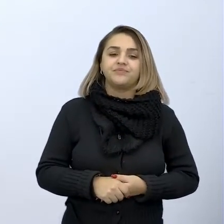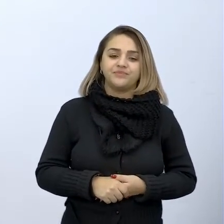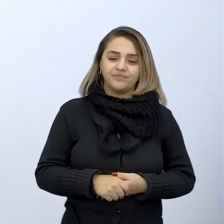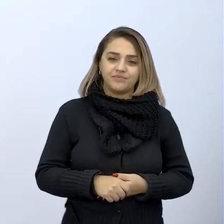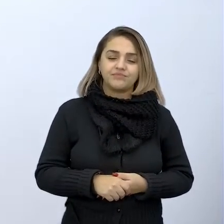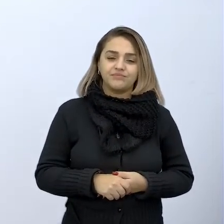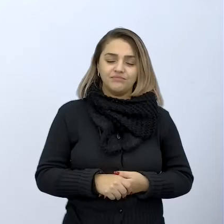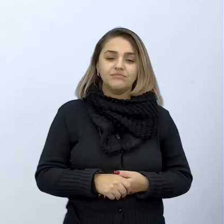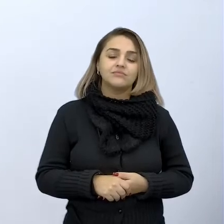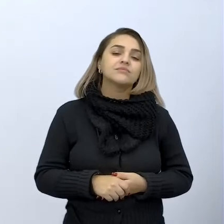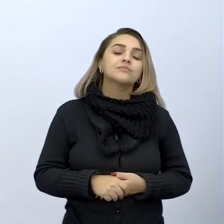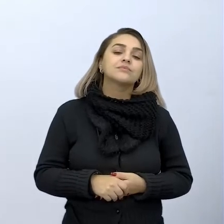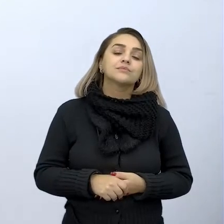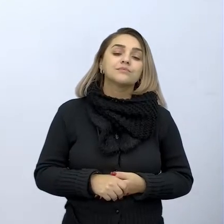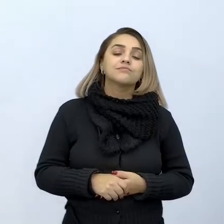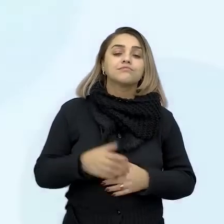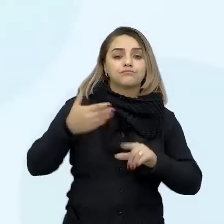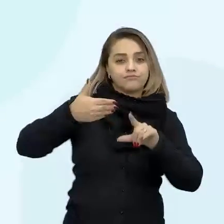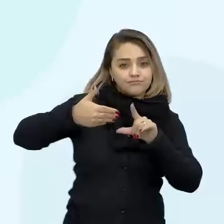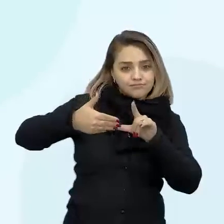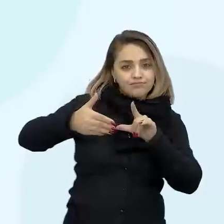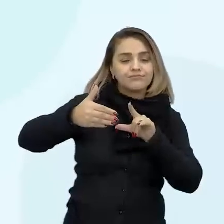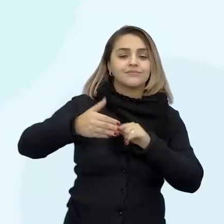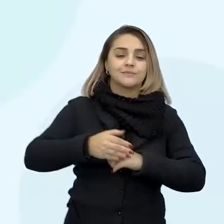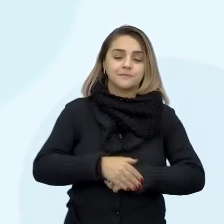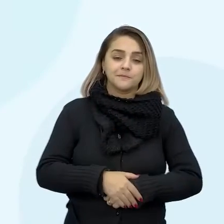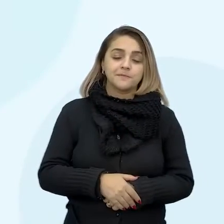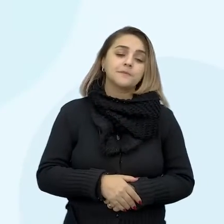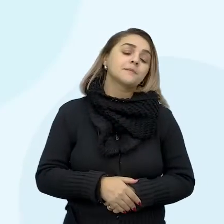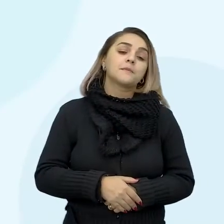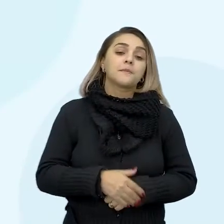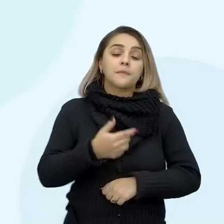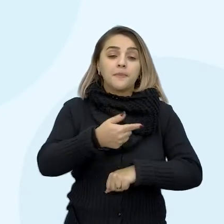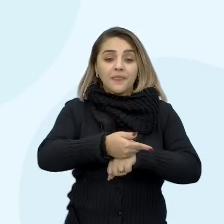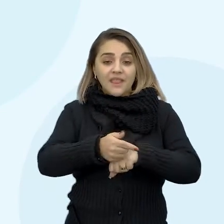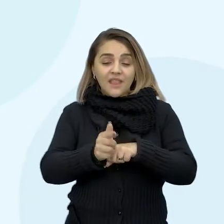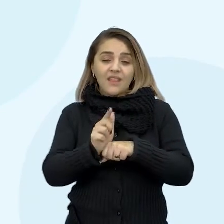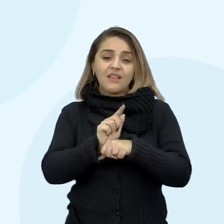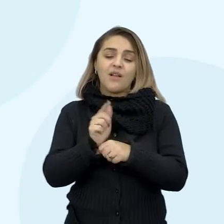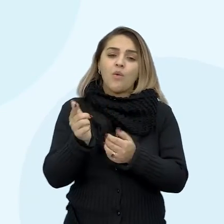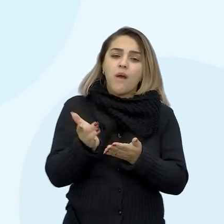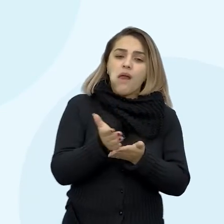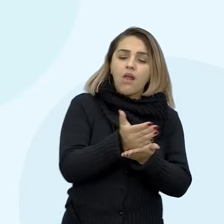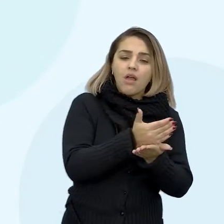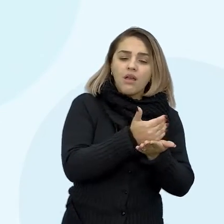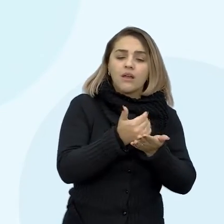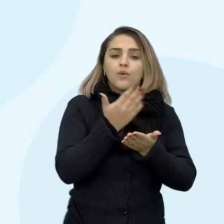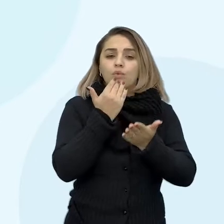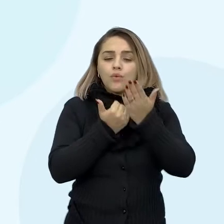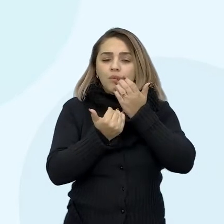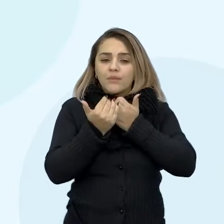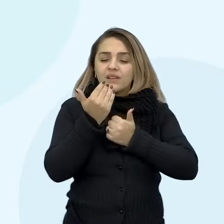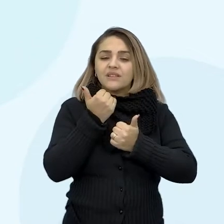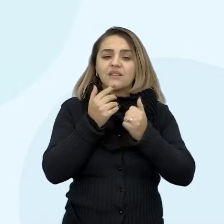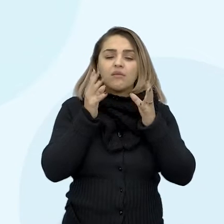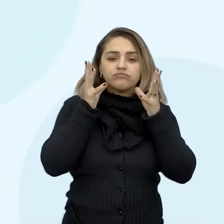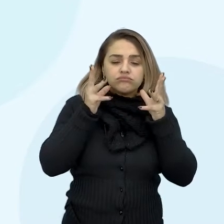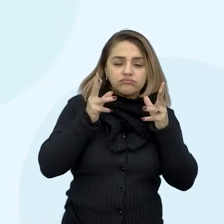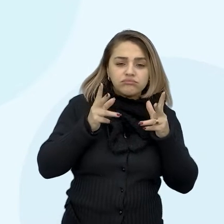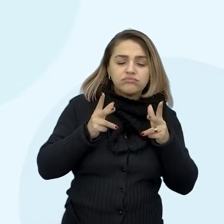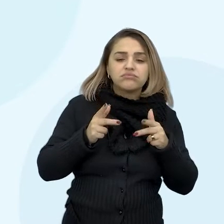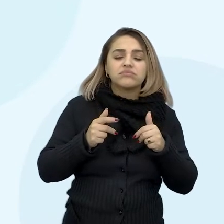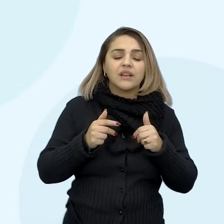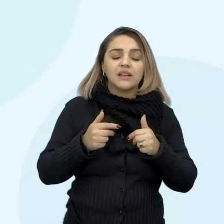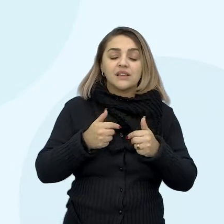comprar esses produtos. Vamos voltar para o LED. Olha lá. Essa ONG, então, coleta alimentos orgânicos frescos, mas que,